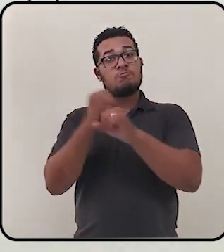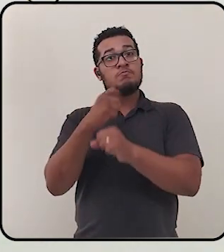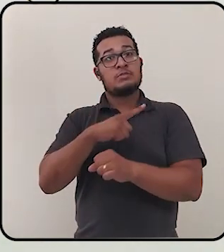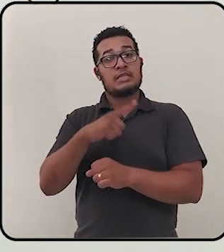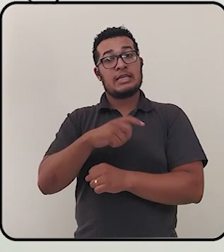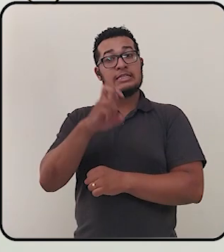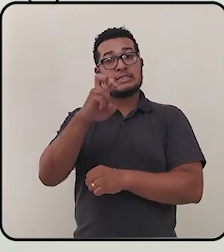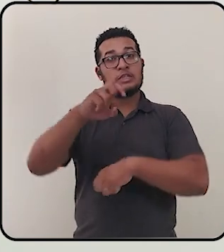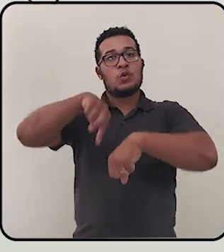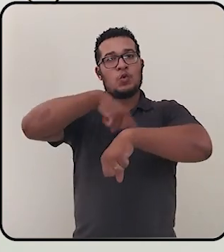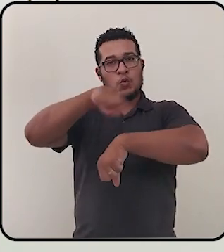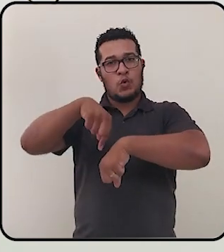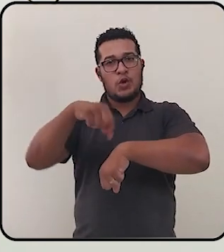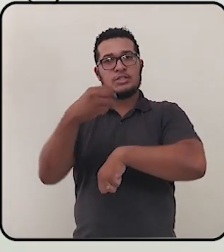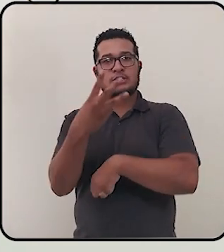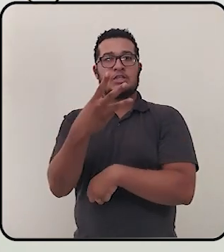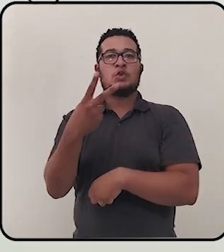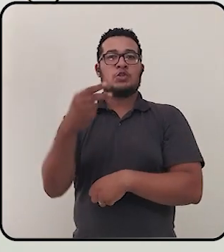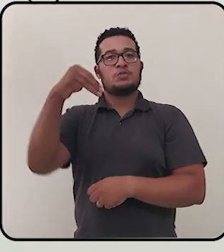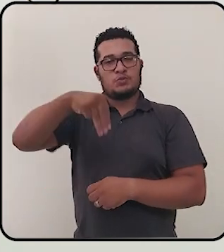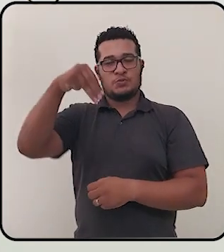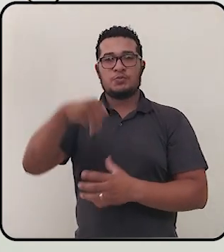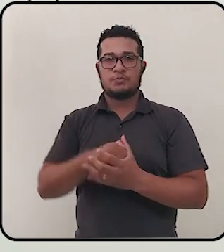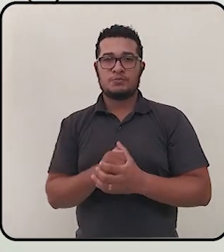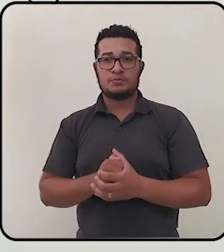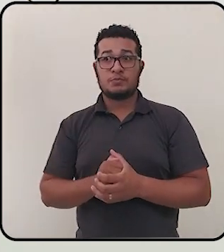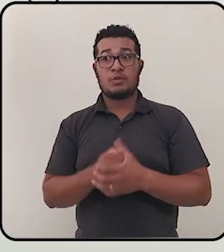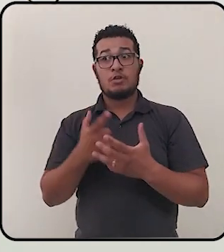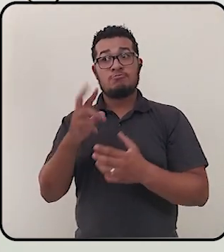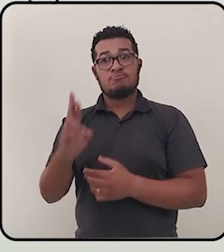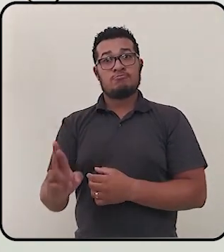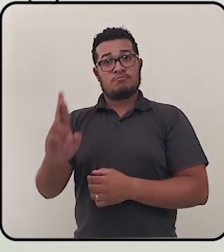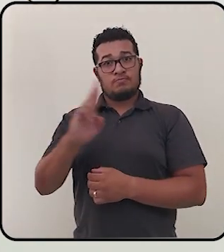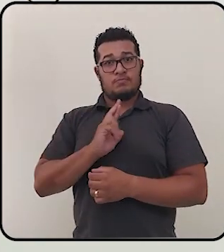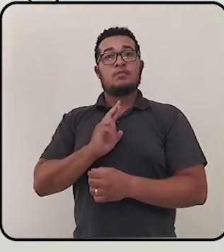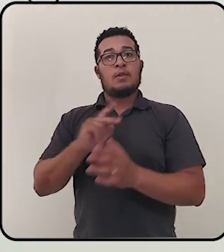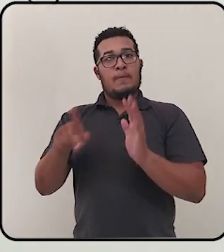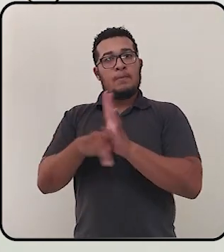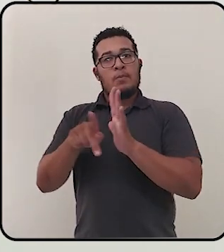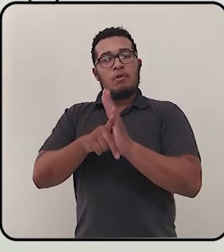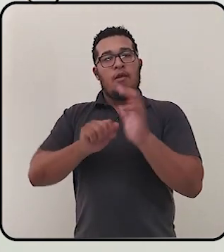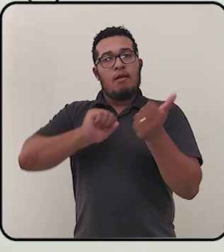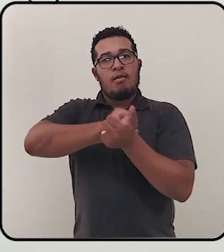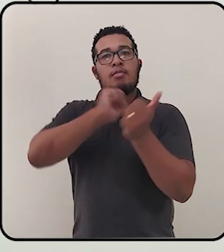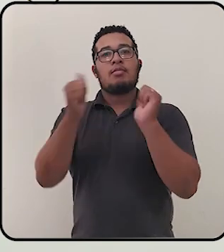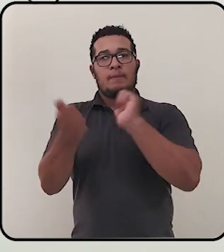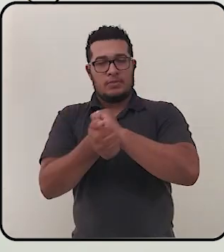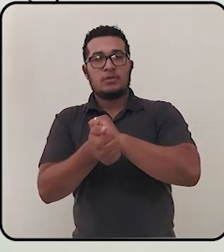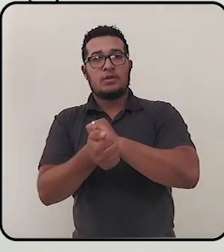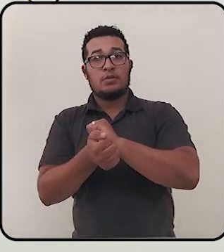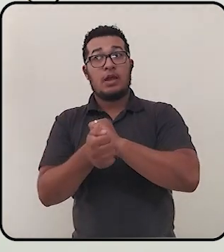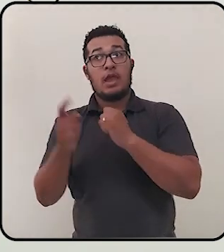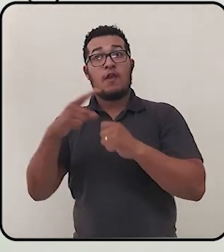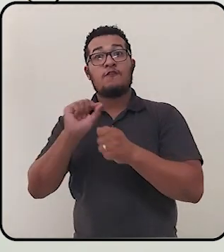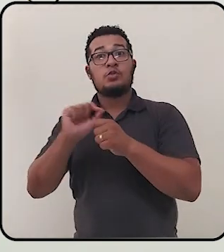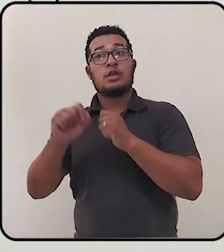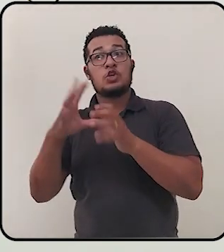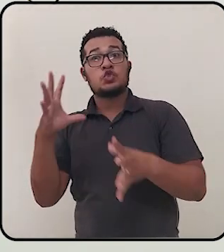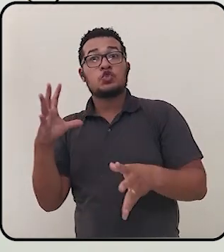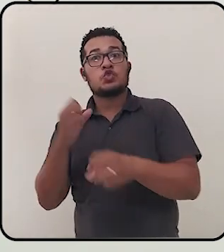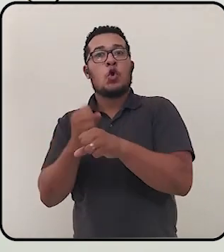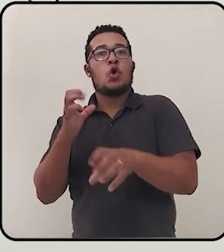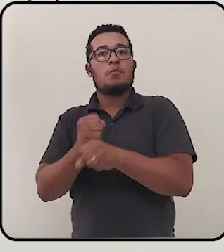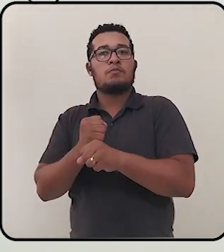e 32 minutos. Meu segundo passo, sempre. O resultado da transformação de graus